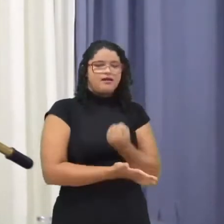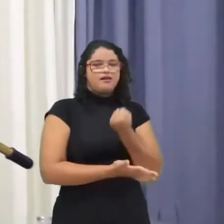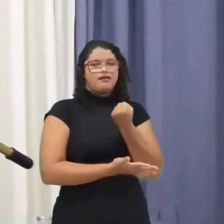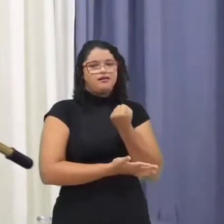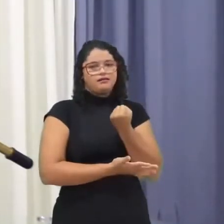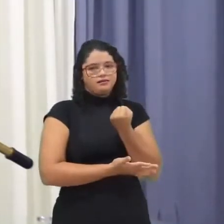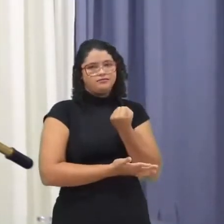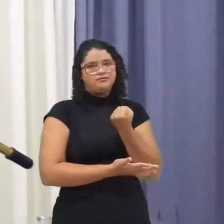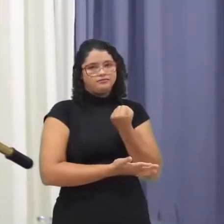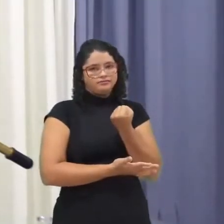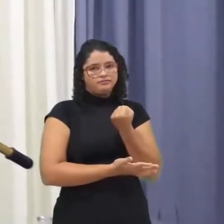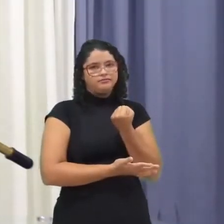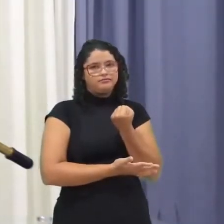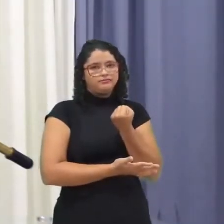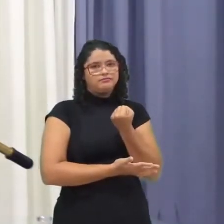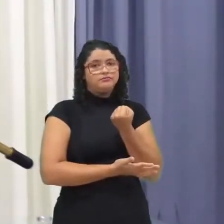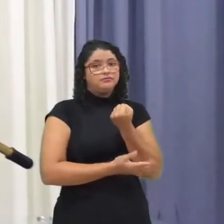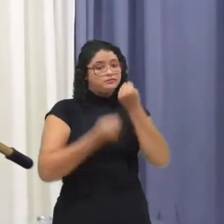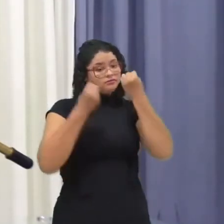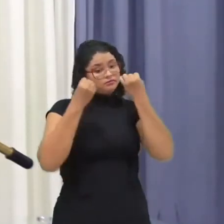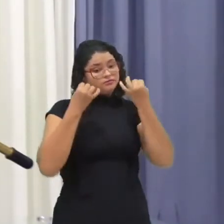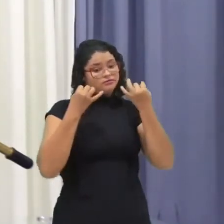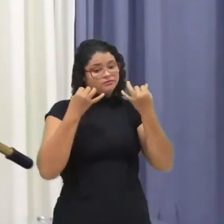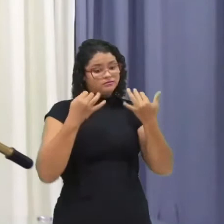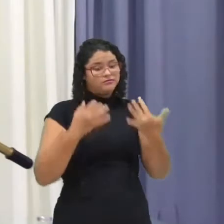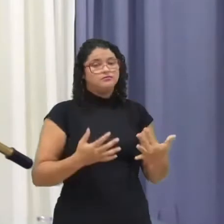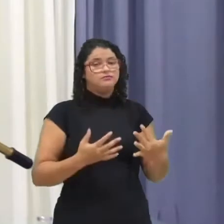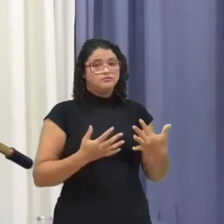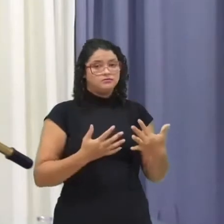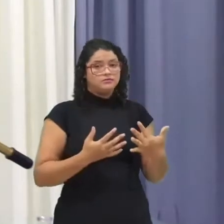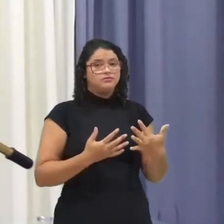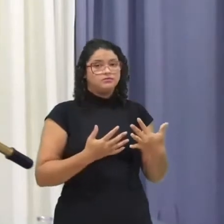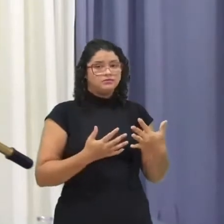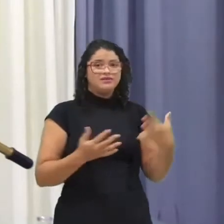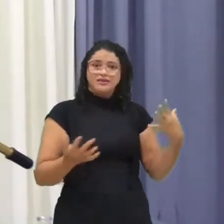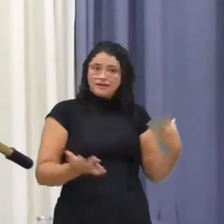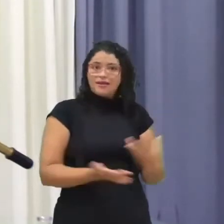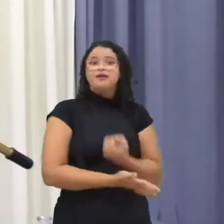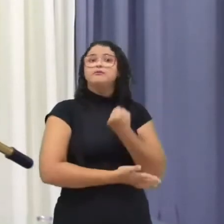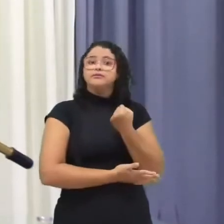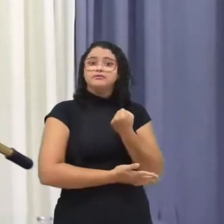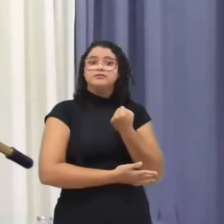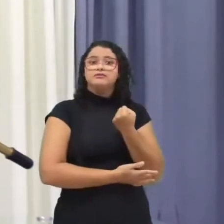Por conseguinte, denota cativo, conforme Lucas 4:19.